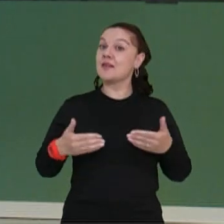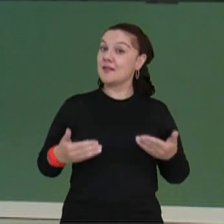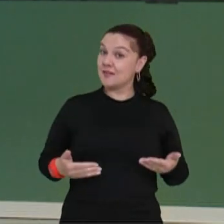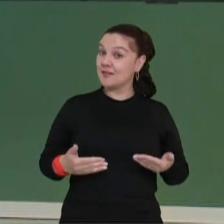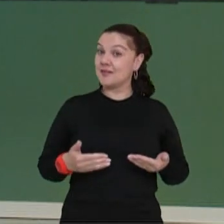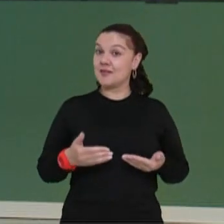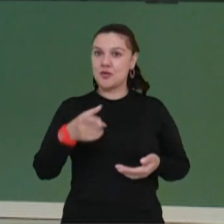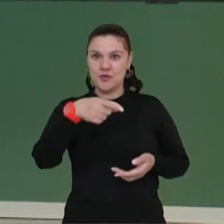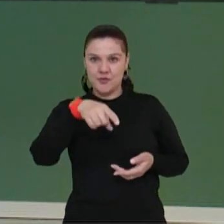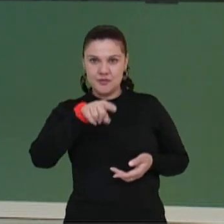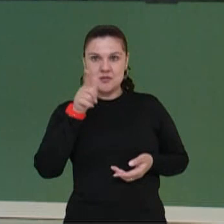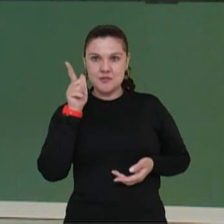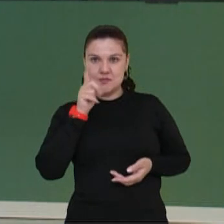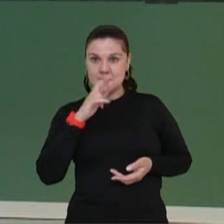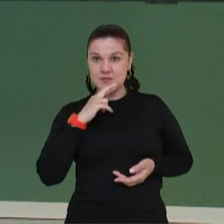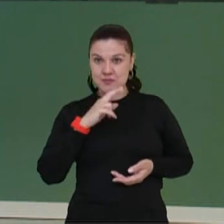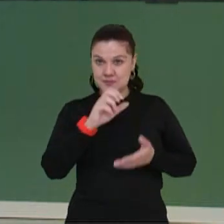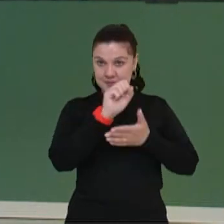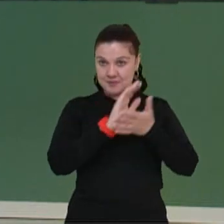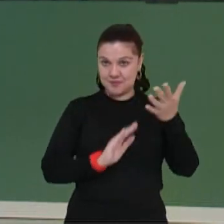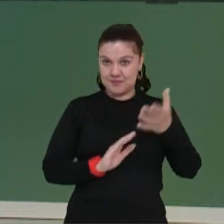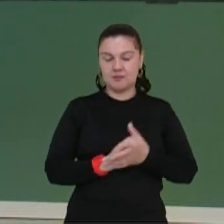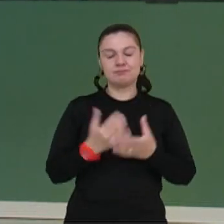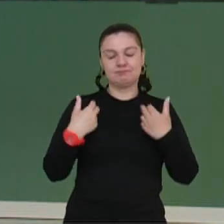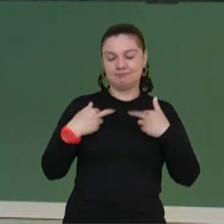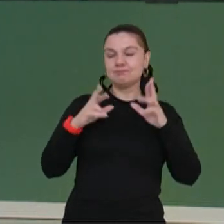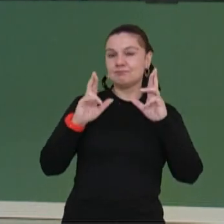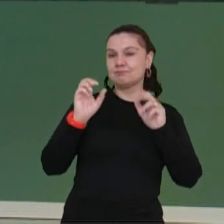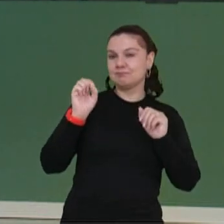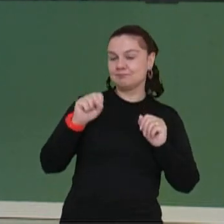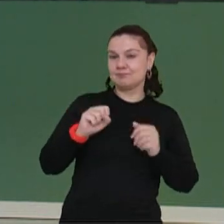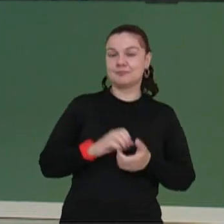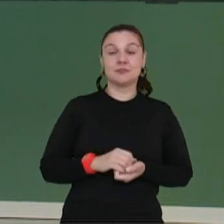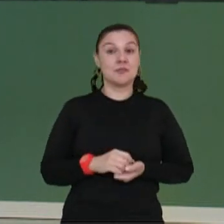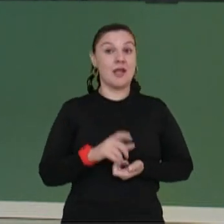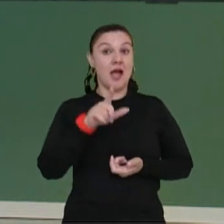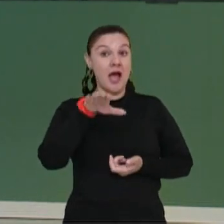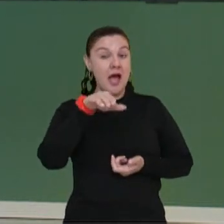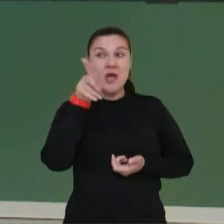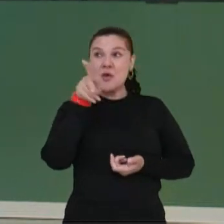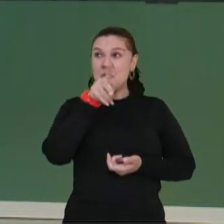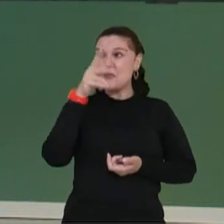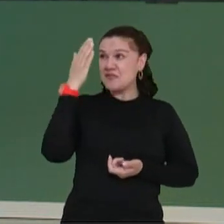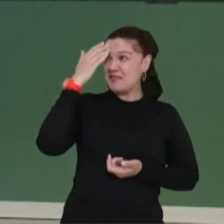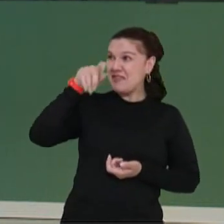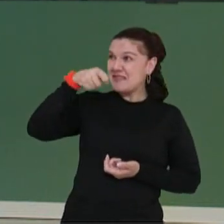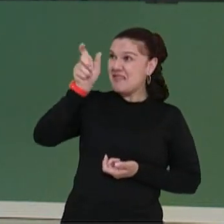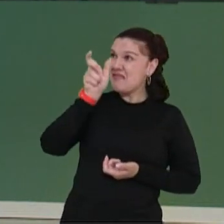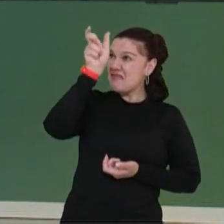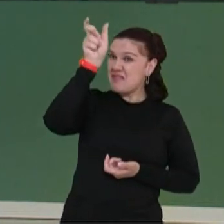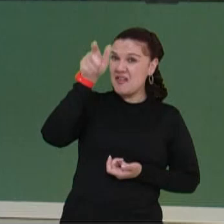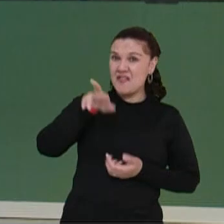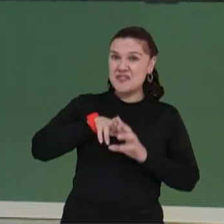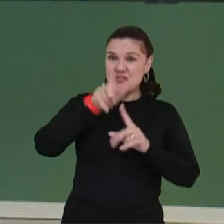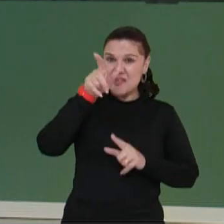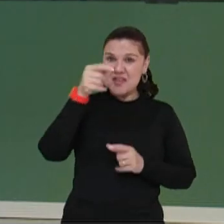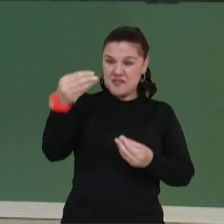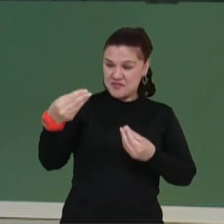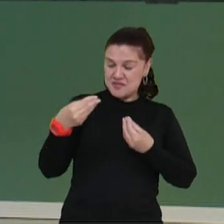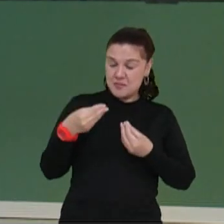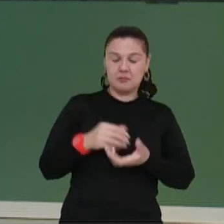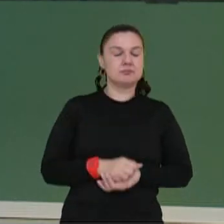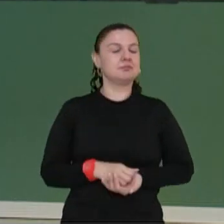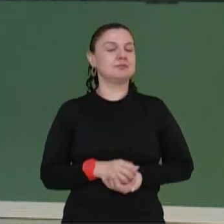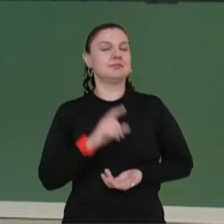E aí, pessoal, conseguiram resolver o exercício? Eu espero que sim. Ah, professor, eu não entendi esse símbolo que está aqui porque ele é diferente do que você